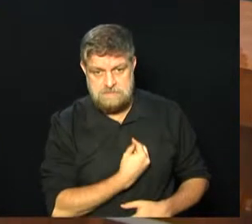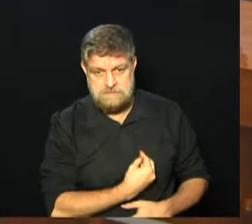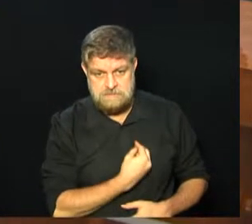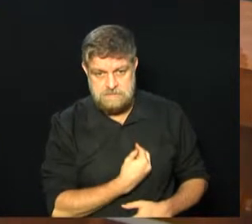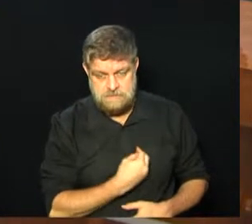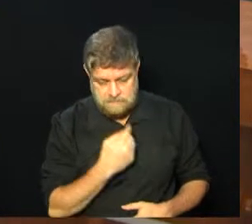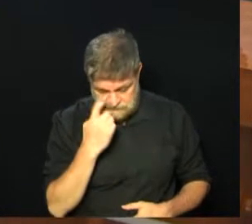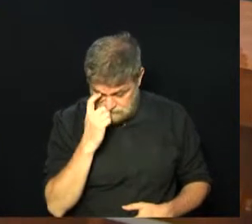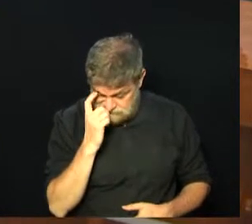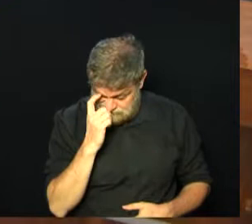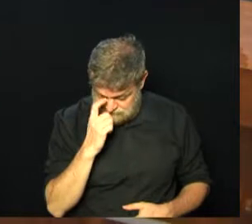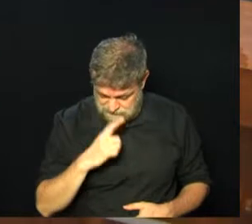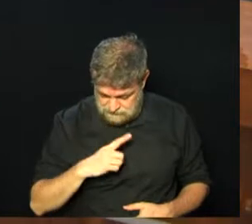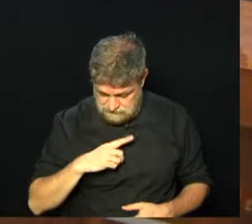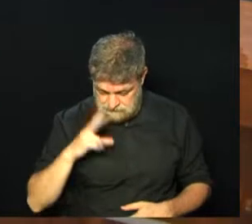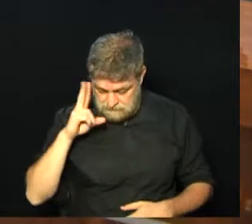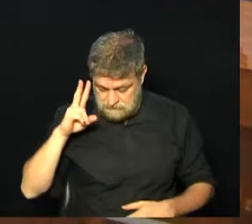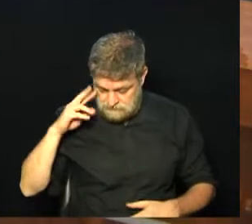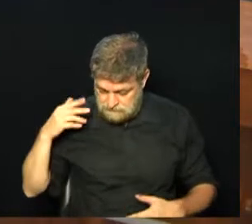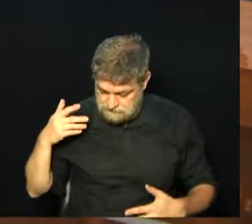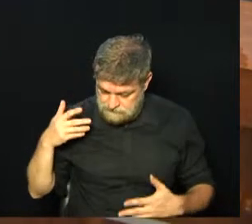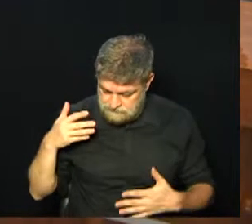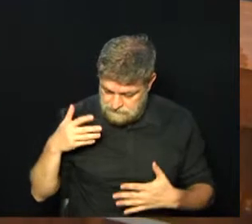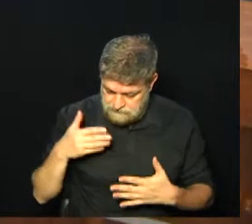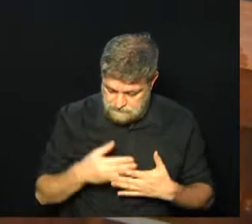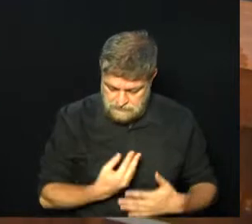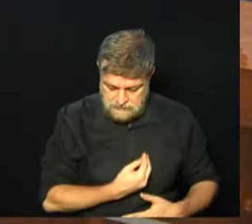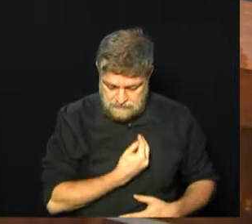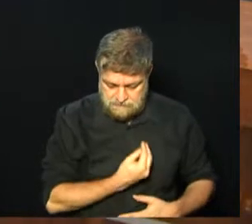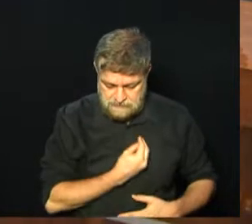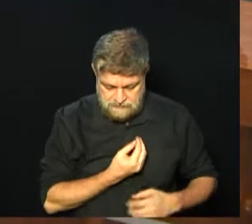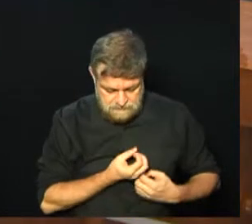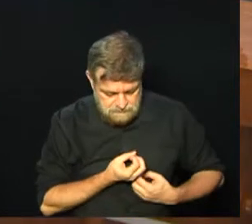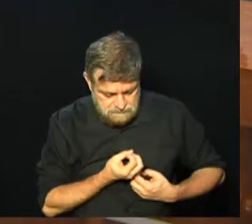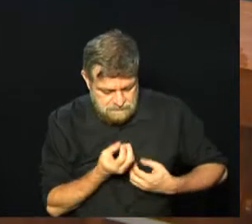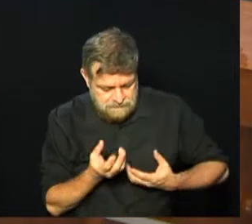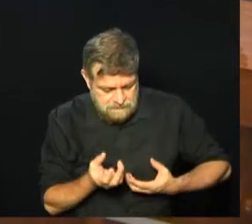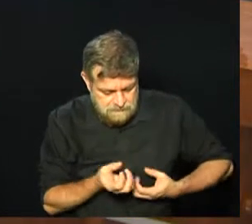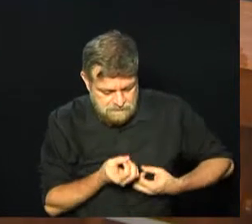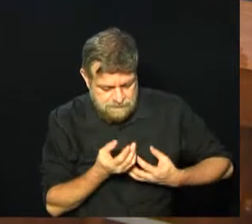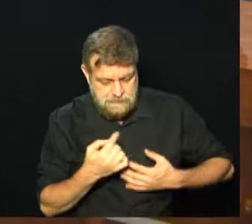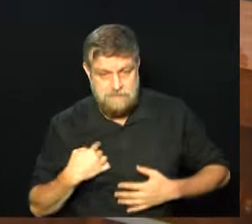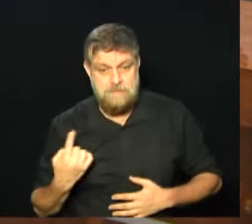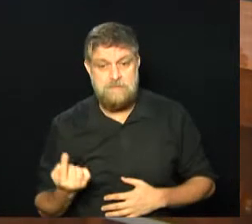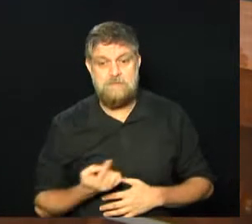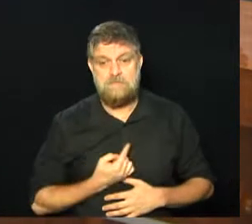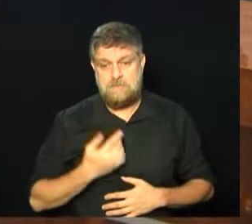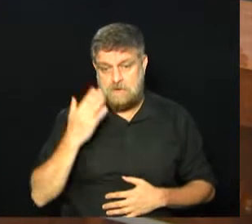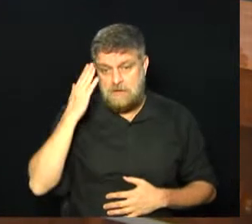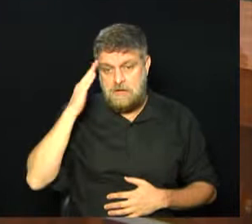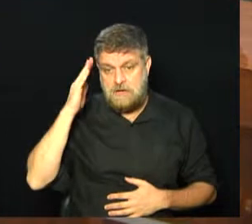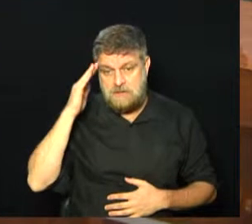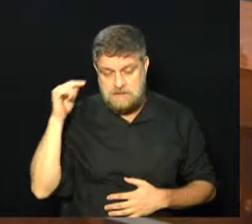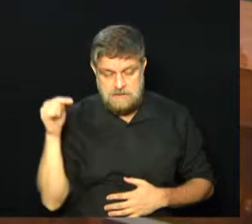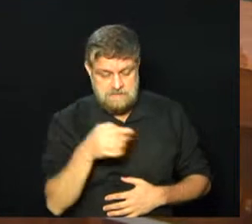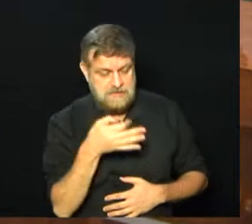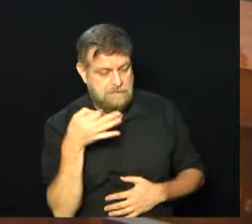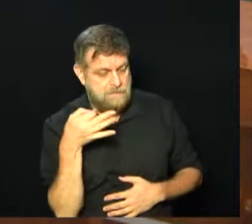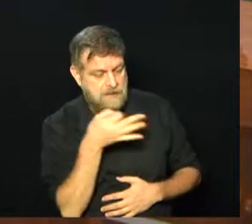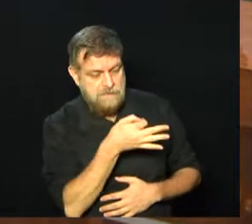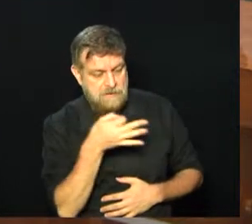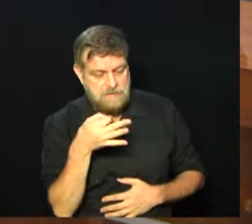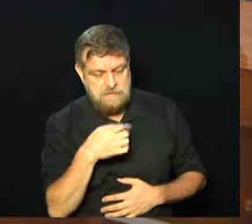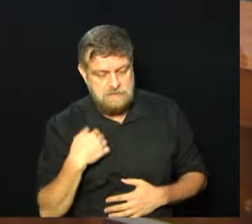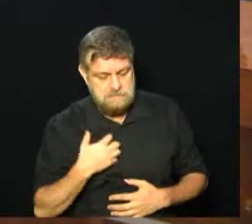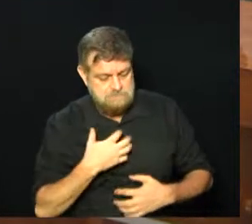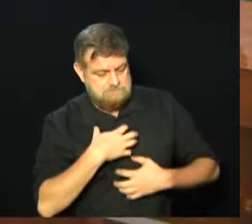tem uma história de vida e também trará muitas contribuições. Tenho certeza que a sua fala será muito impactante, seu